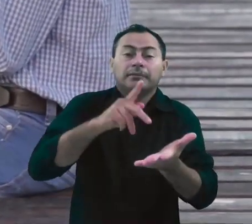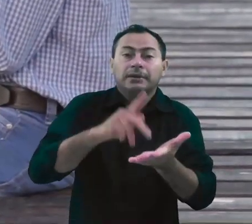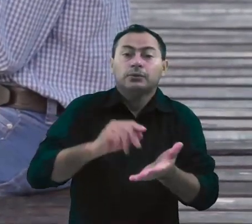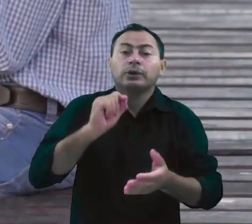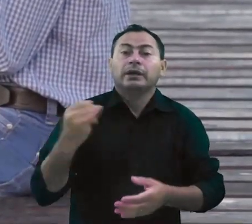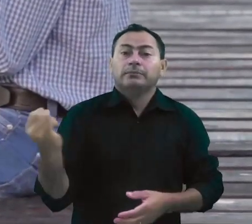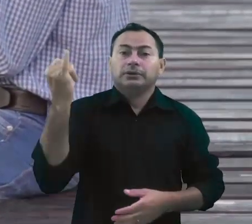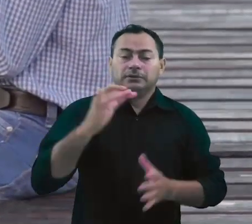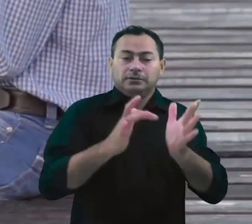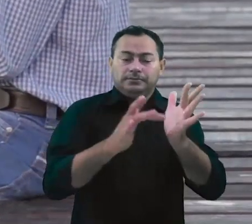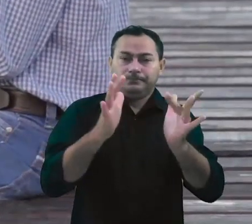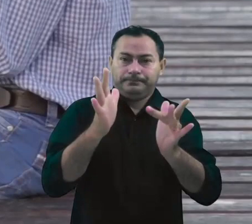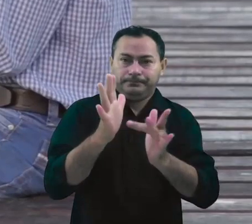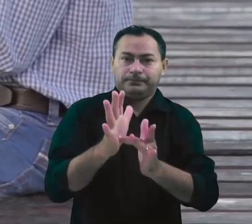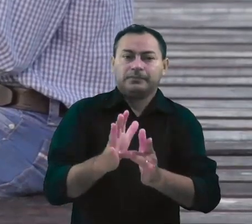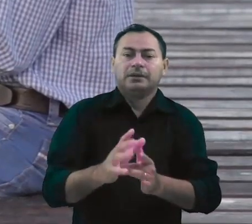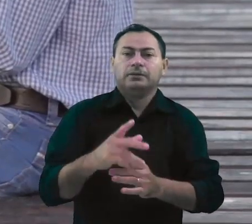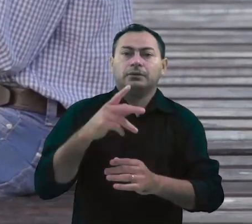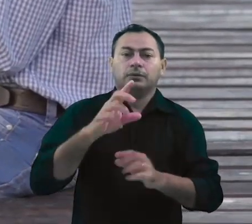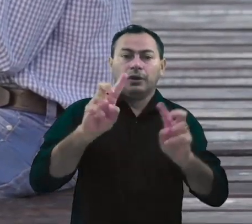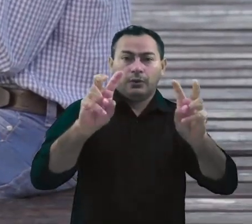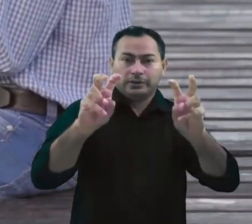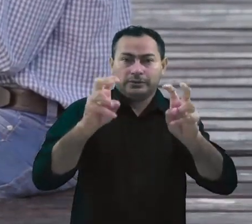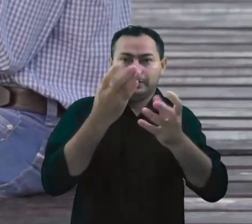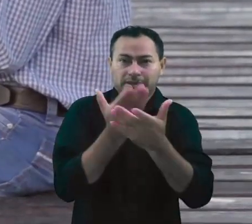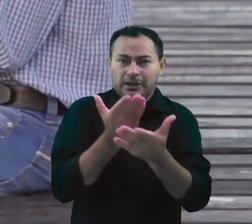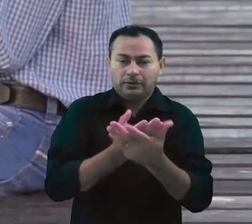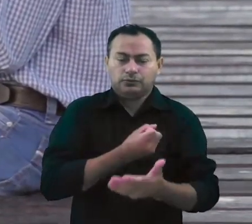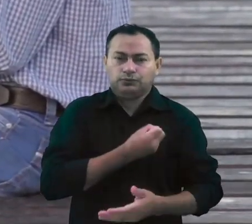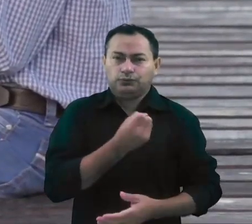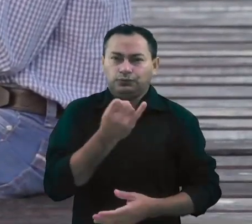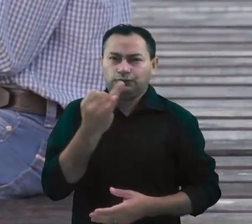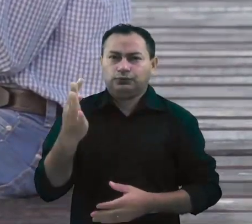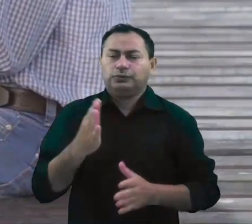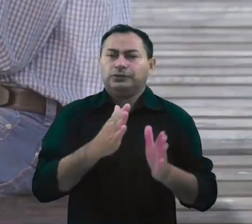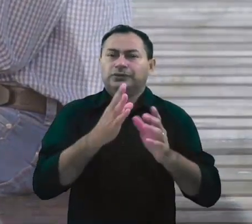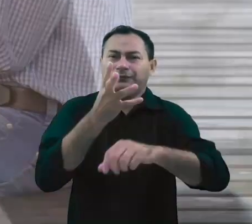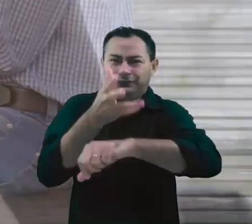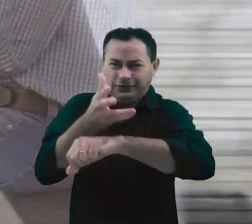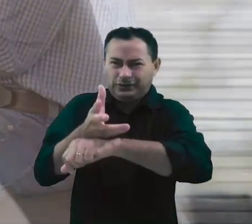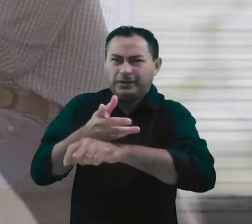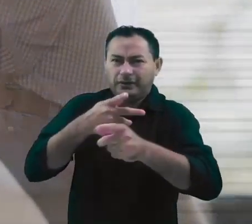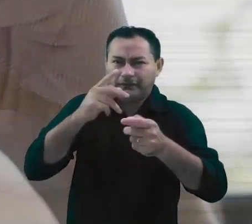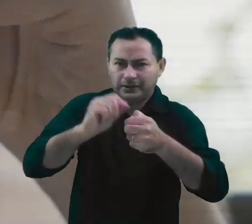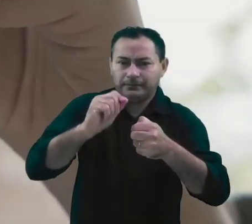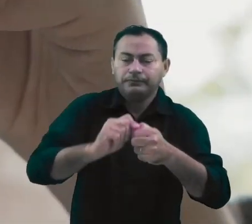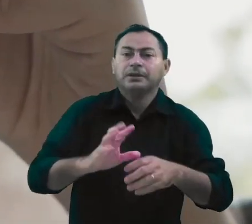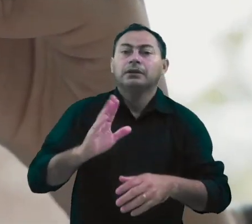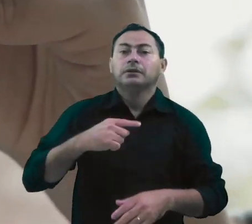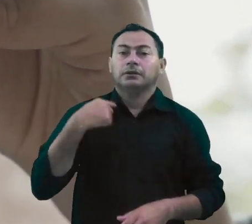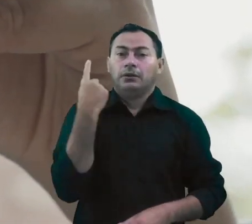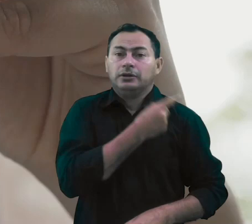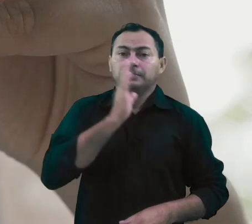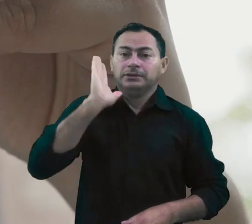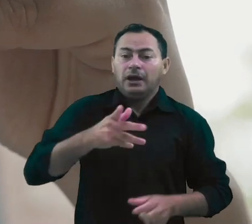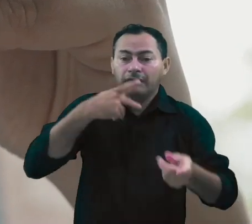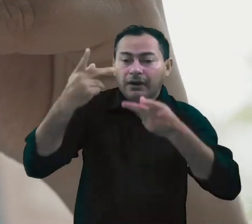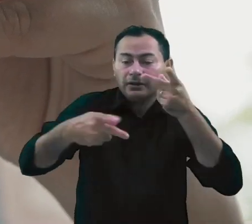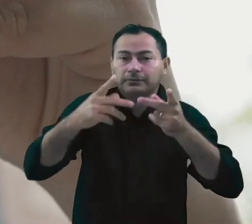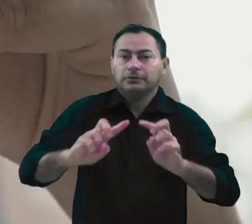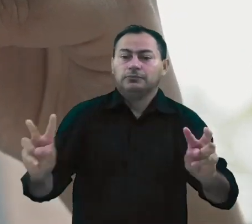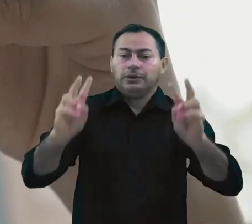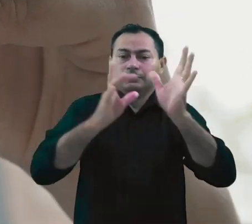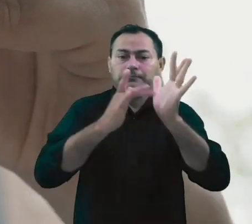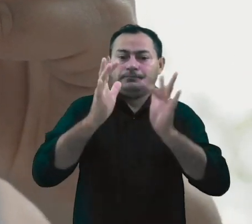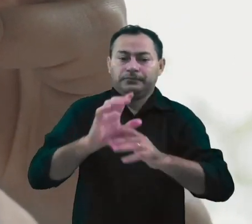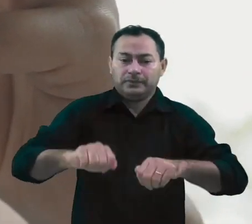era realmente importante para Jesus? Esse é o assunto desta série de estudos. Já falamos sobre o valor que